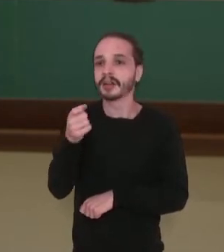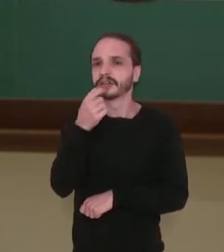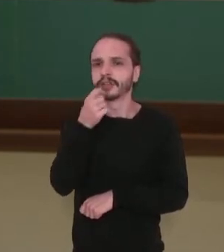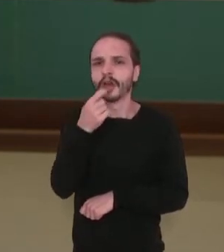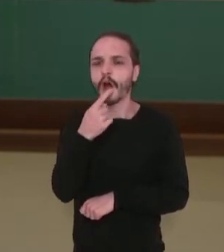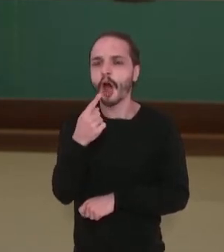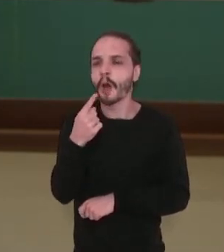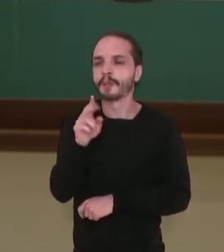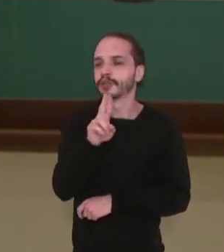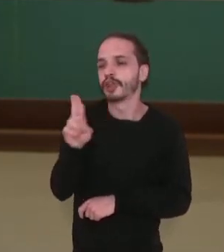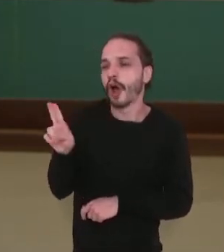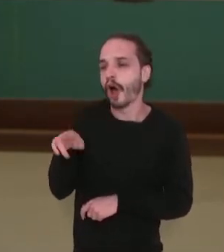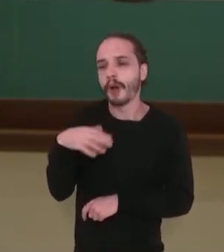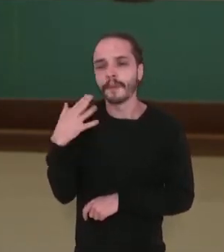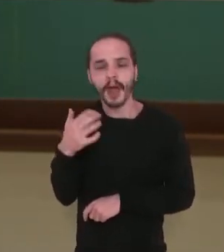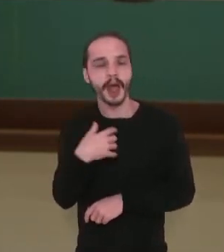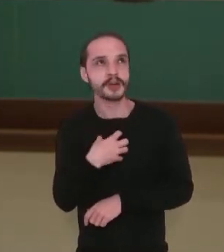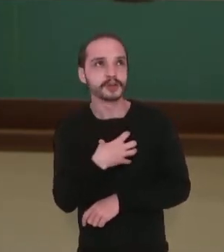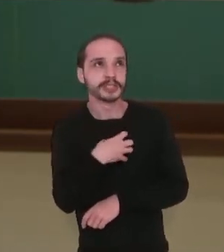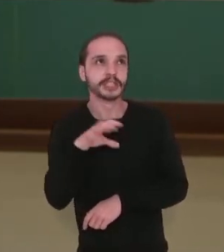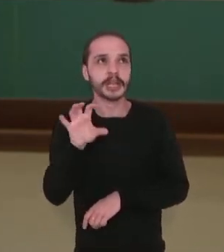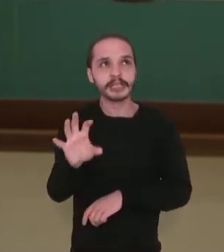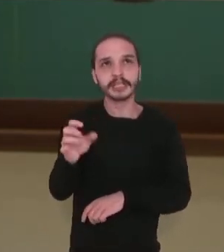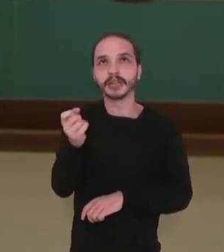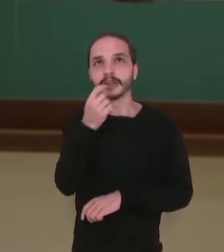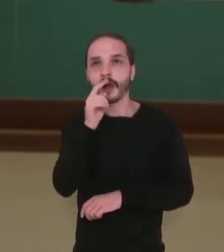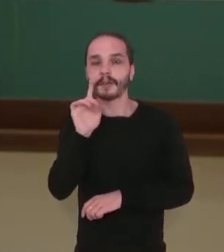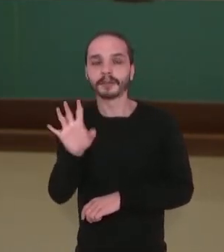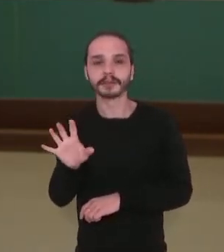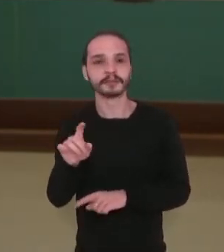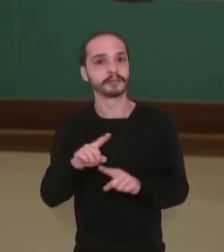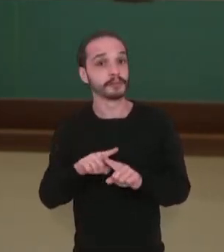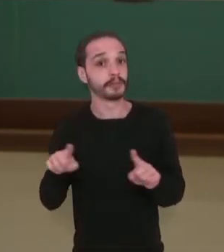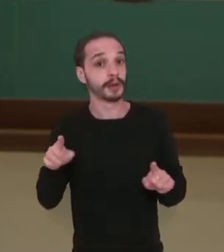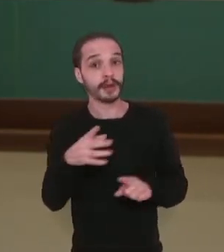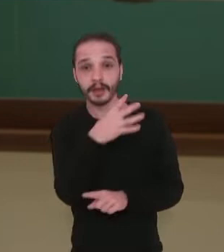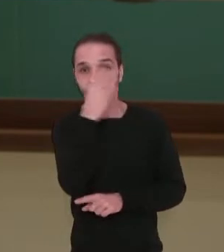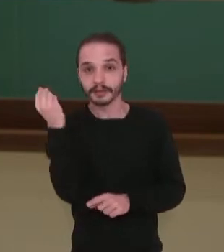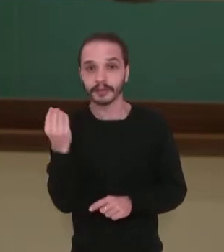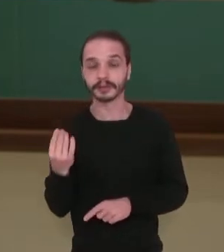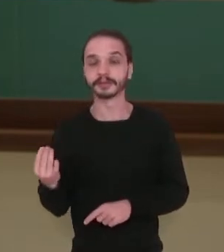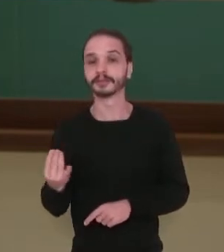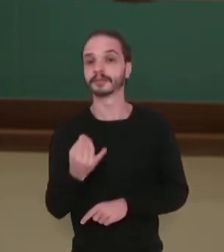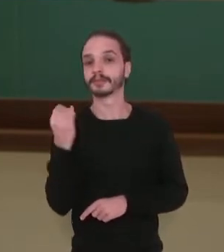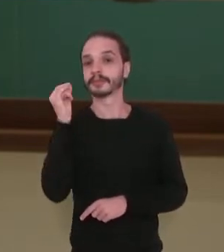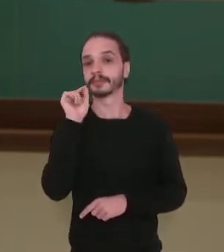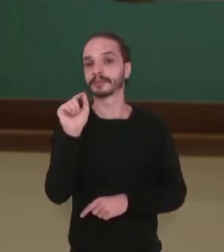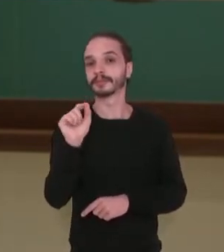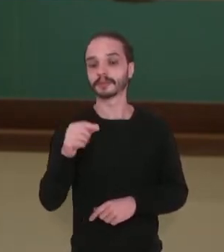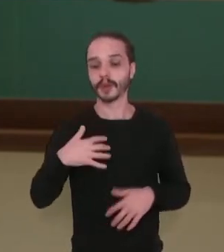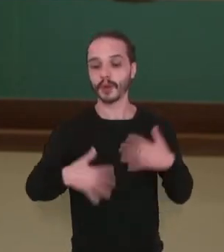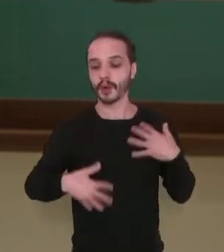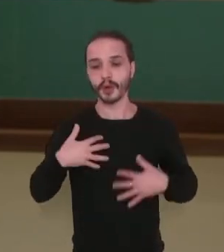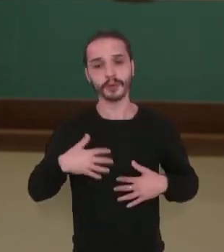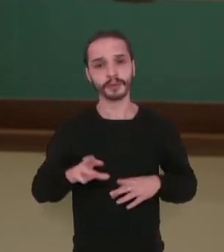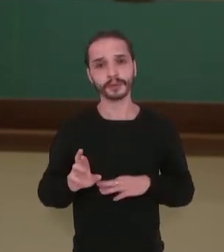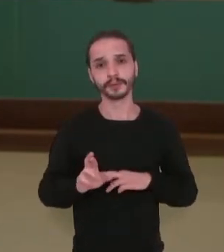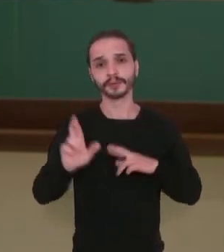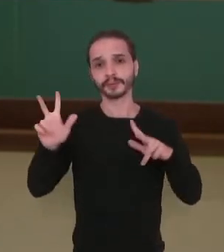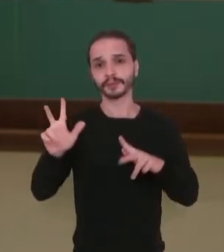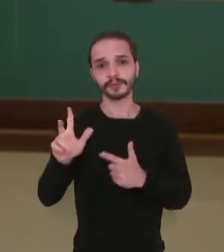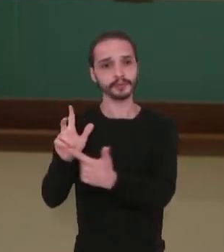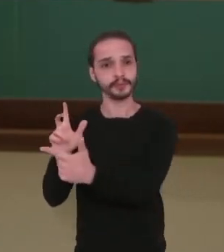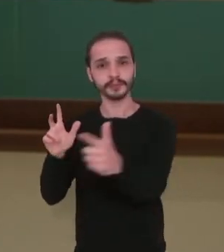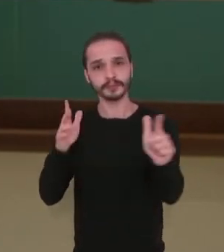tomo tal coisa, né? Quando eu estou me sentindo assim, eu tomo tal coisa. Mas nós esquecemos de algo muito importante. O nosso organismo é diferente do organismo